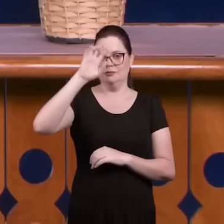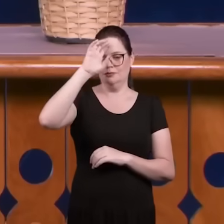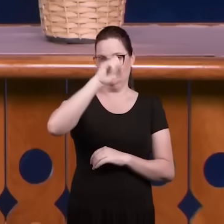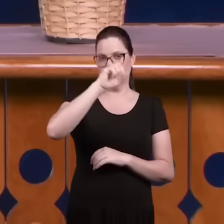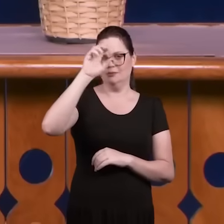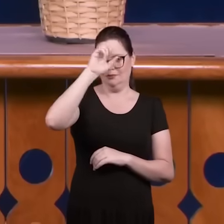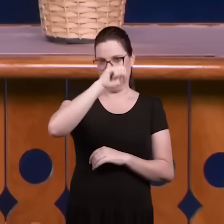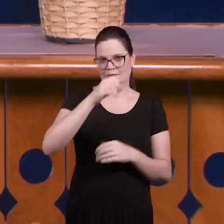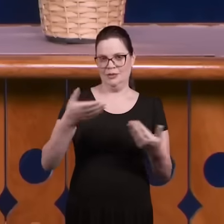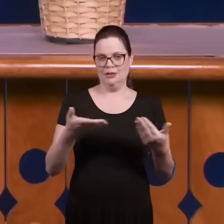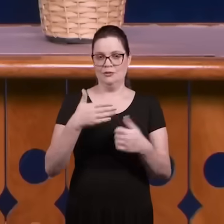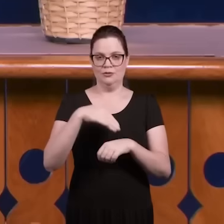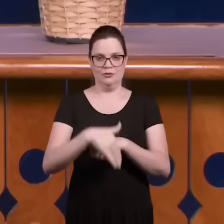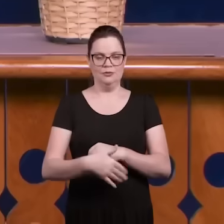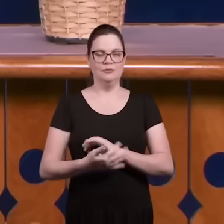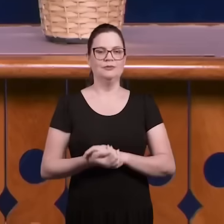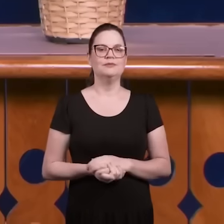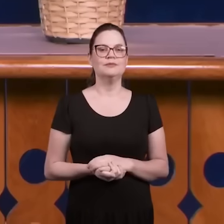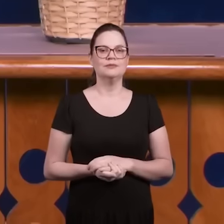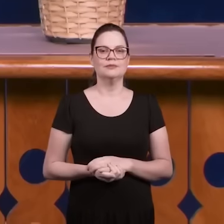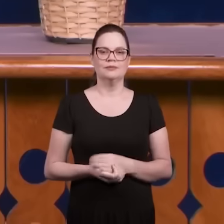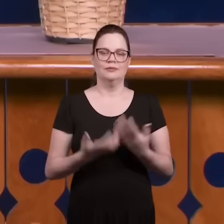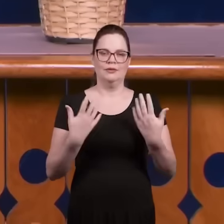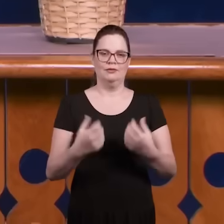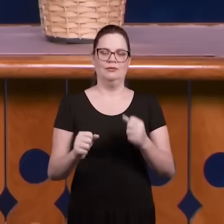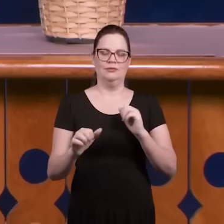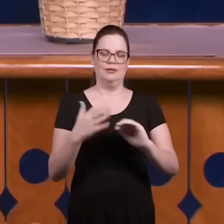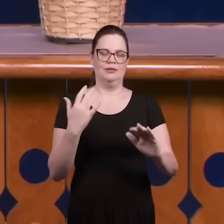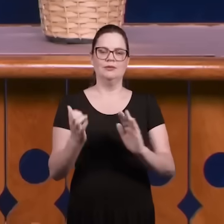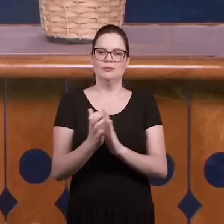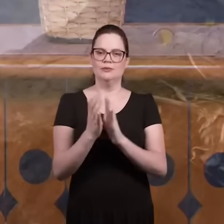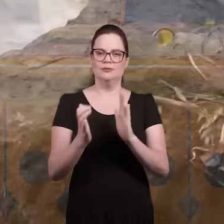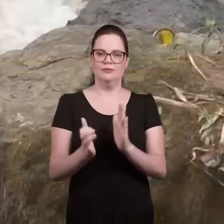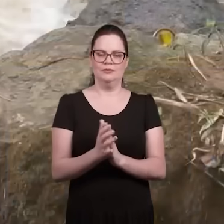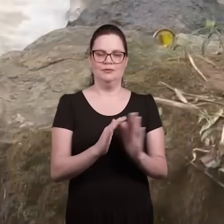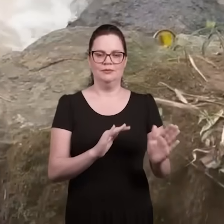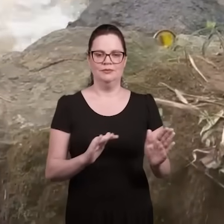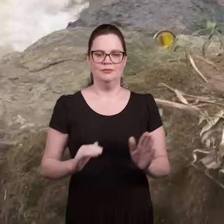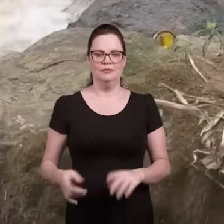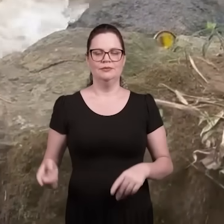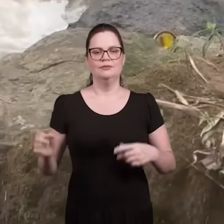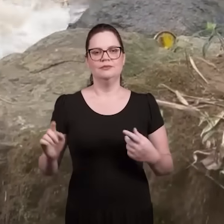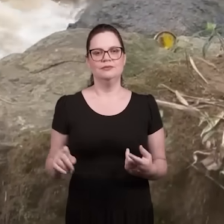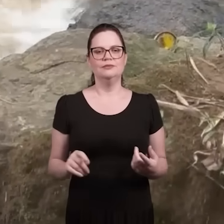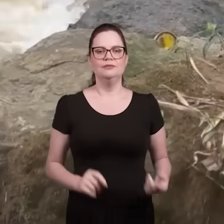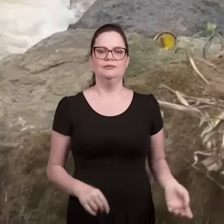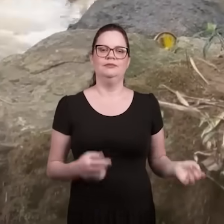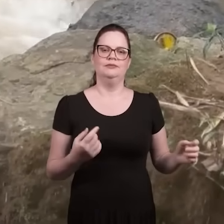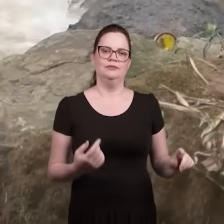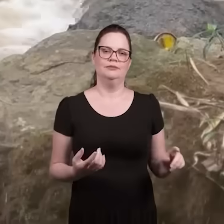receberemos o ensino doutrinário dessa noite. Vamos louvar o Senhor.